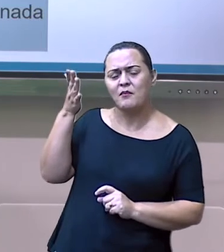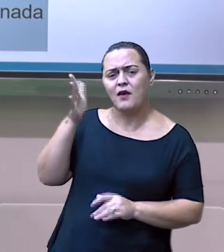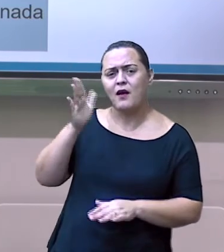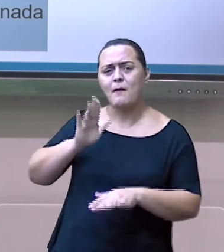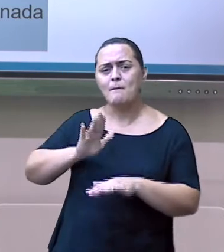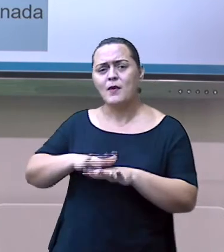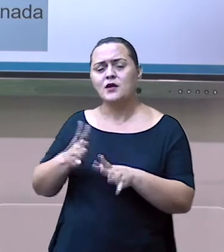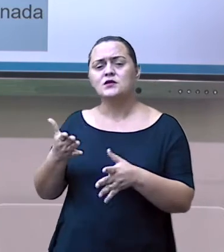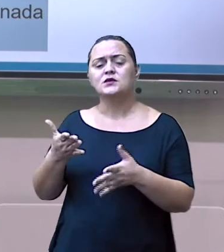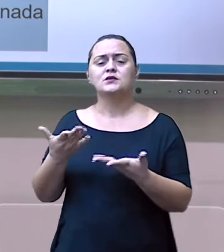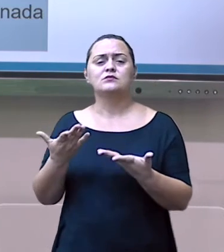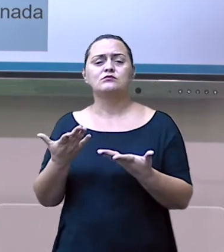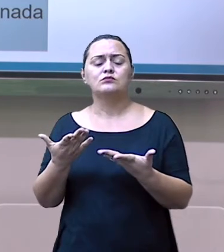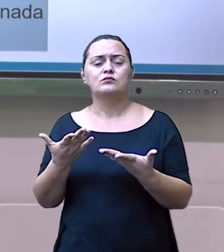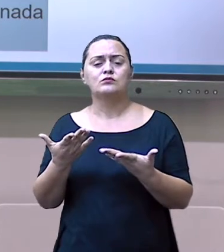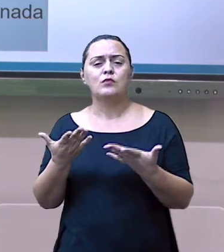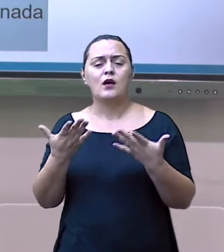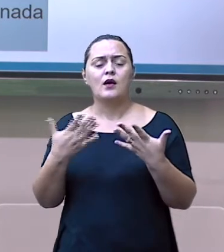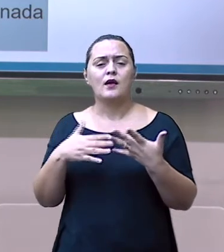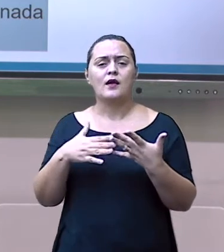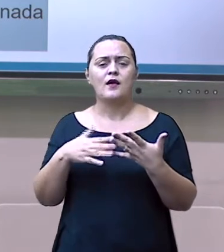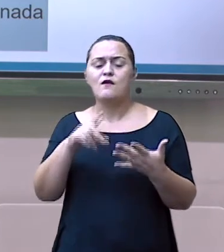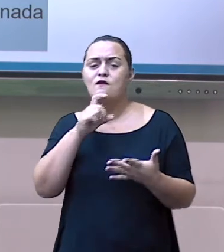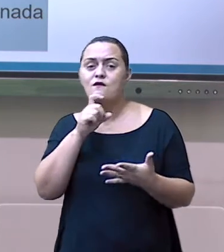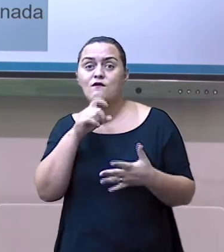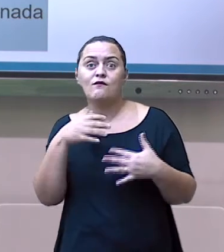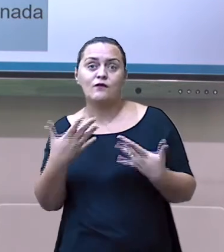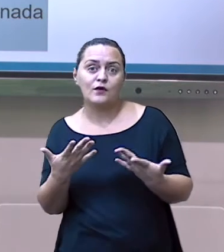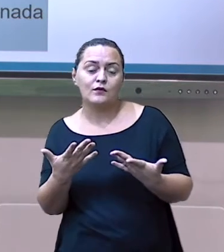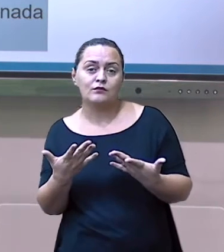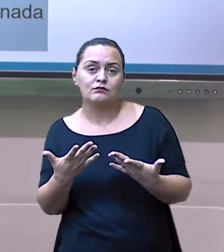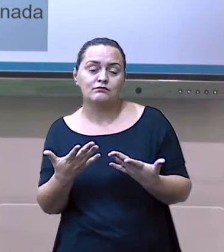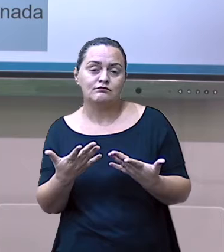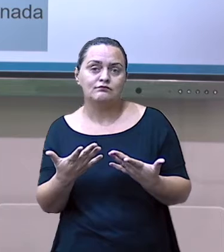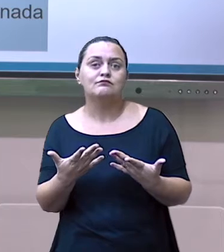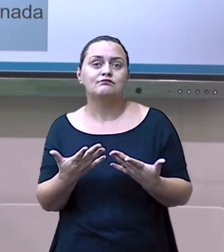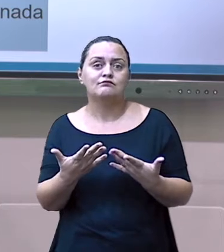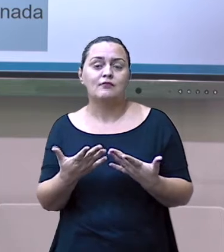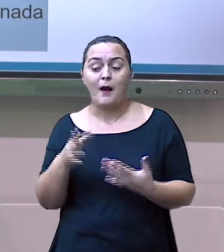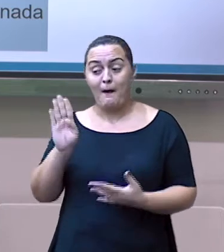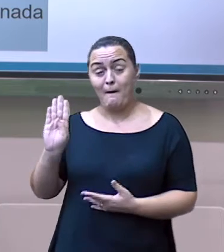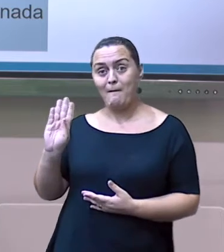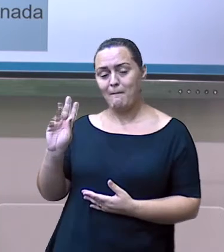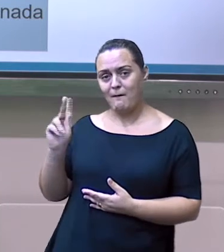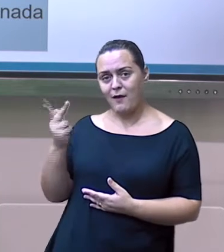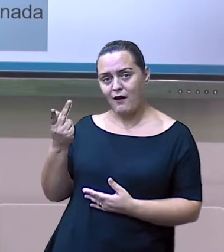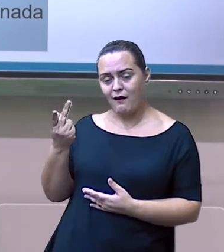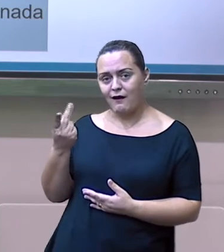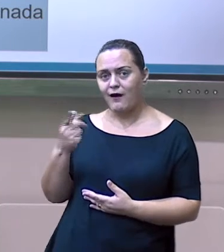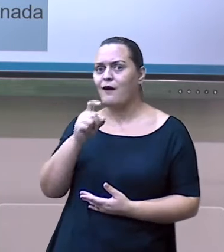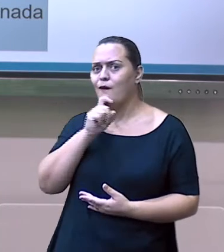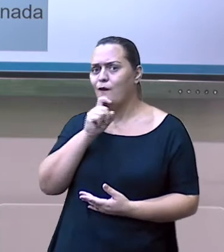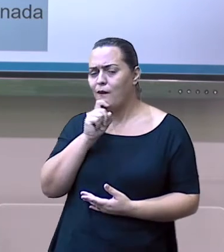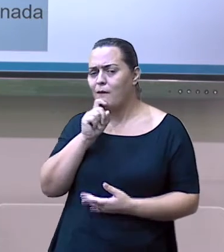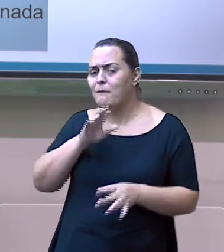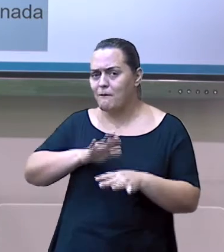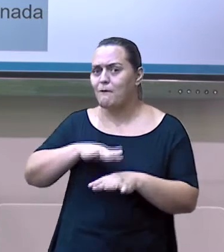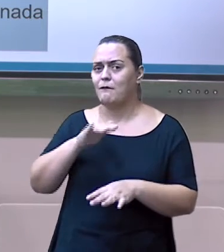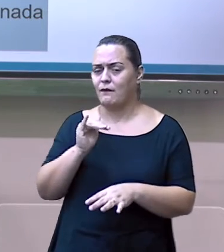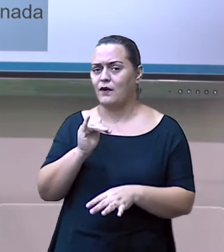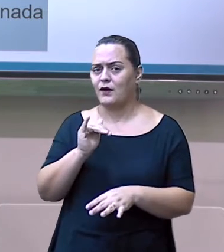No inverno, a temperatura é mais rigorosa. Por